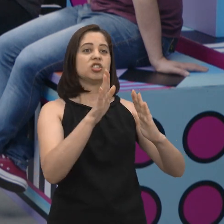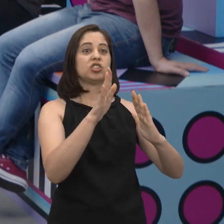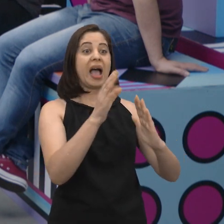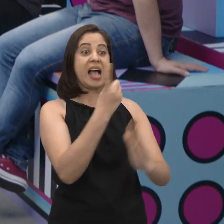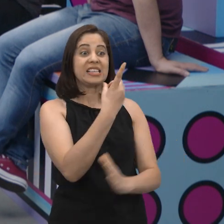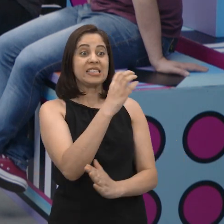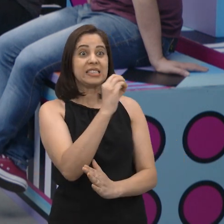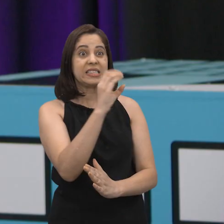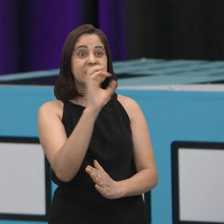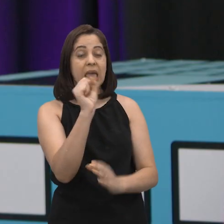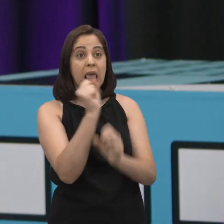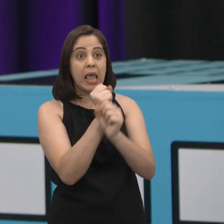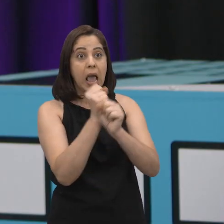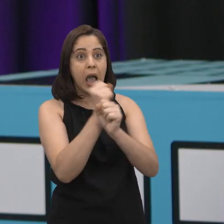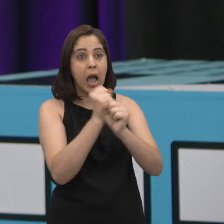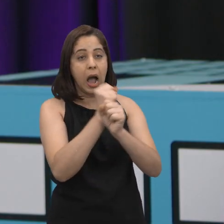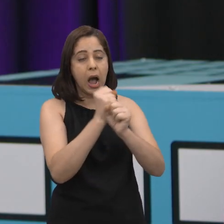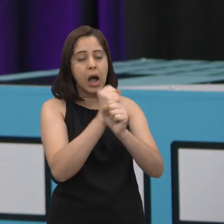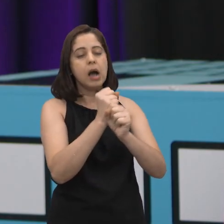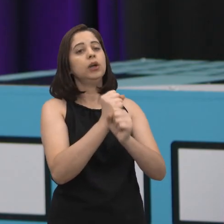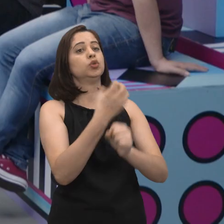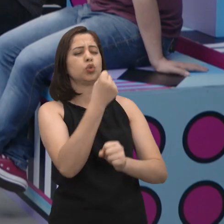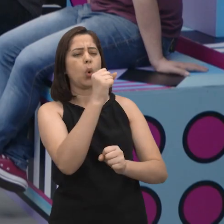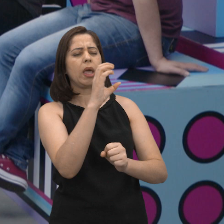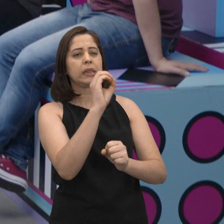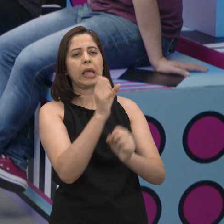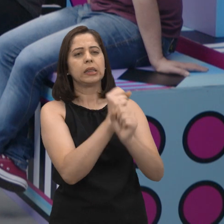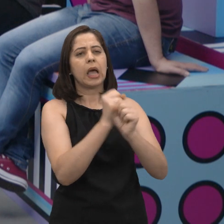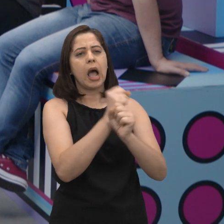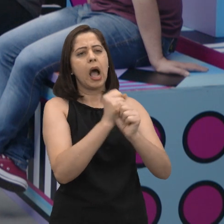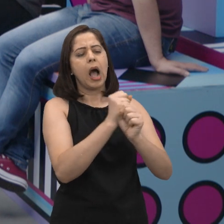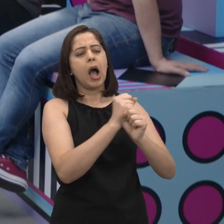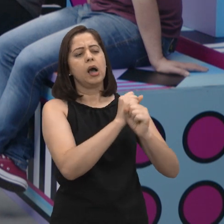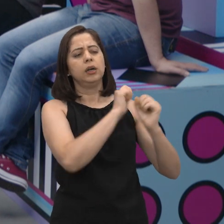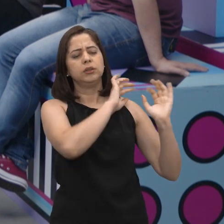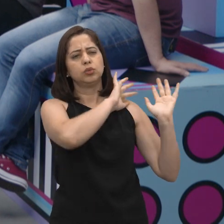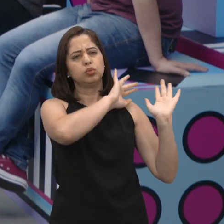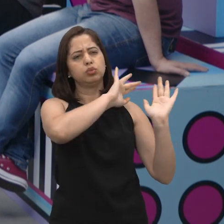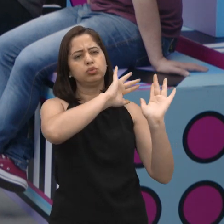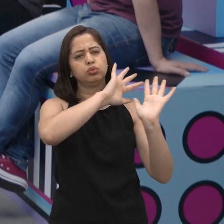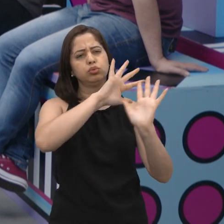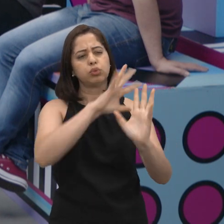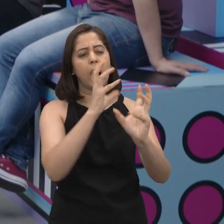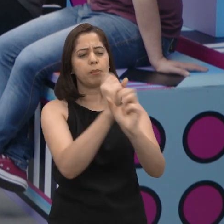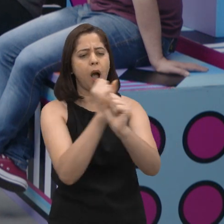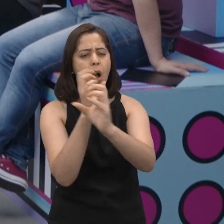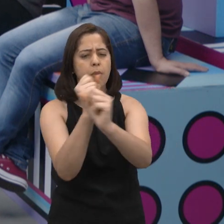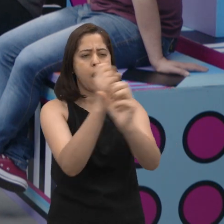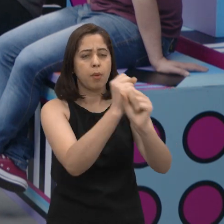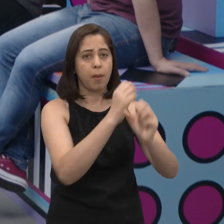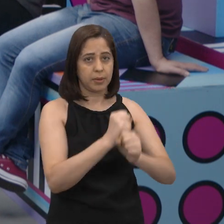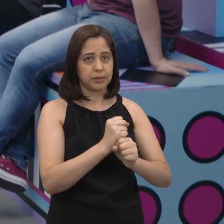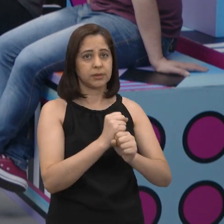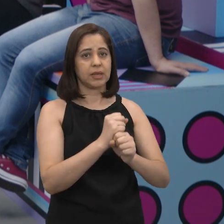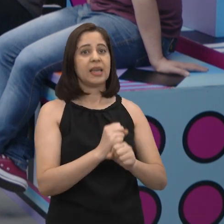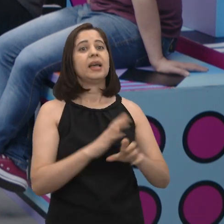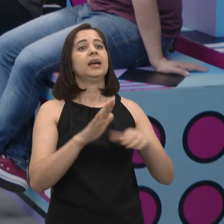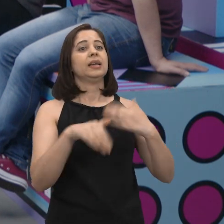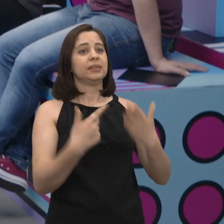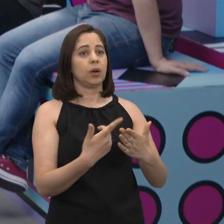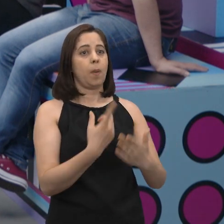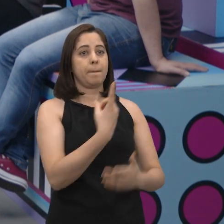né? Tem mais de 80 anos já que o IBGE ele existe, desde a década de 40, e o censo demográfico em si ele existe